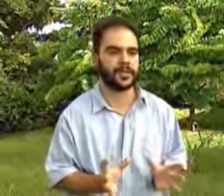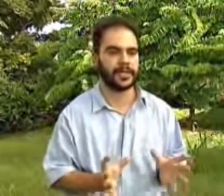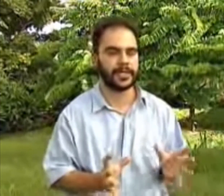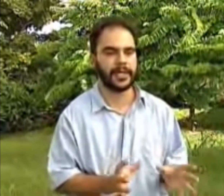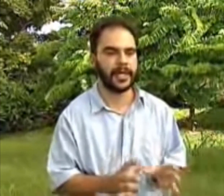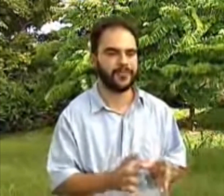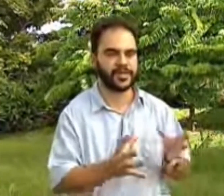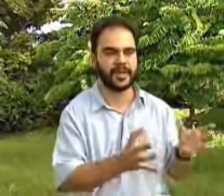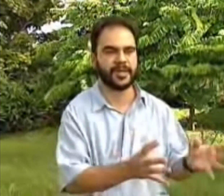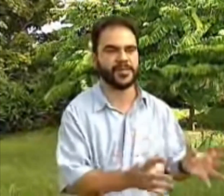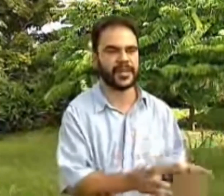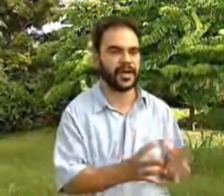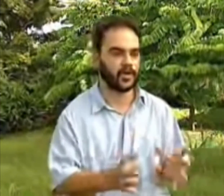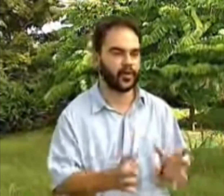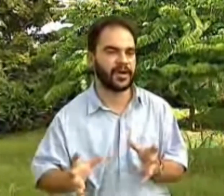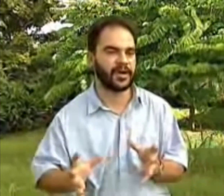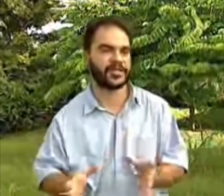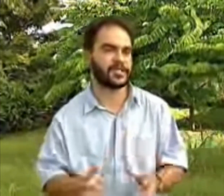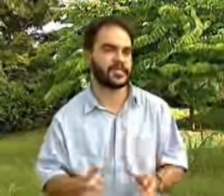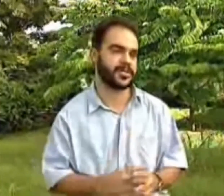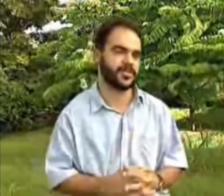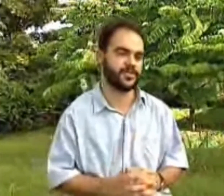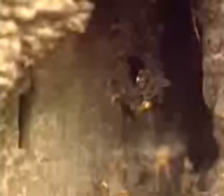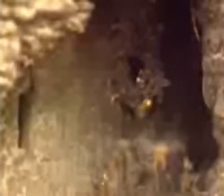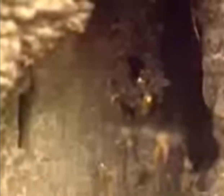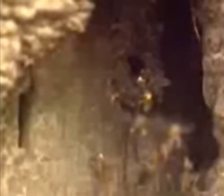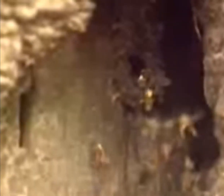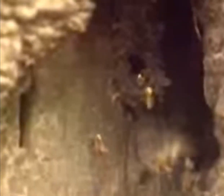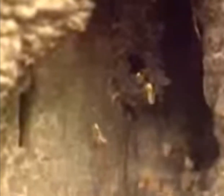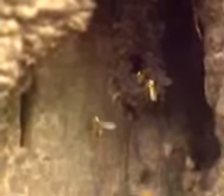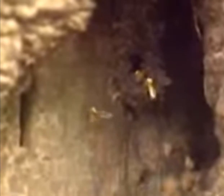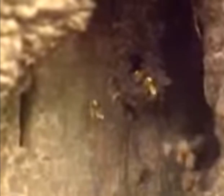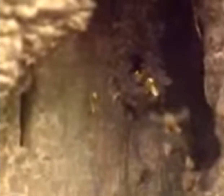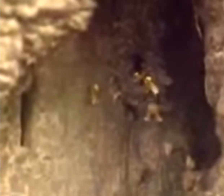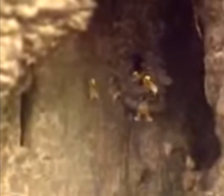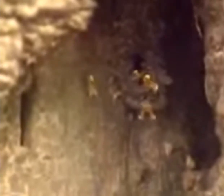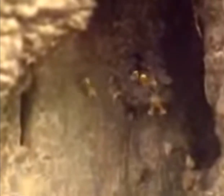ação que efetivamente remova a vegetação nativa.